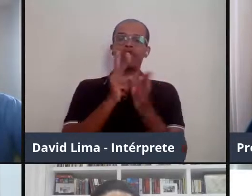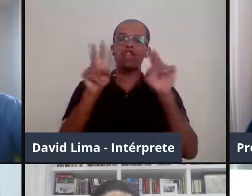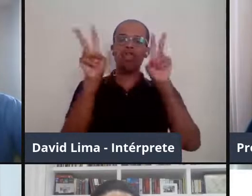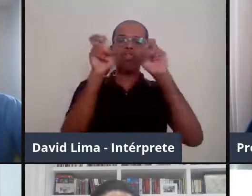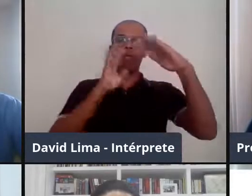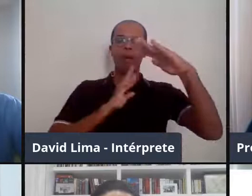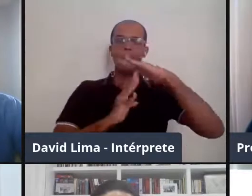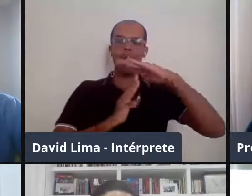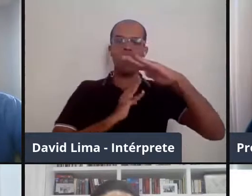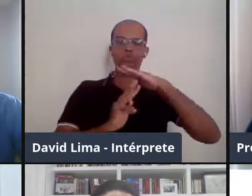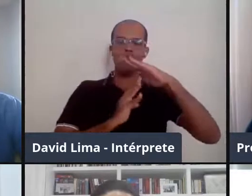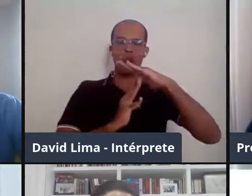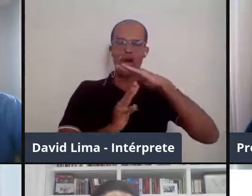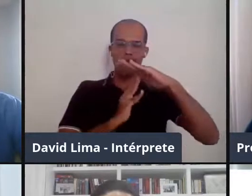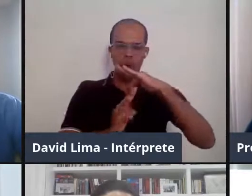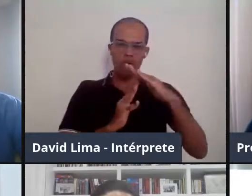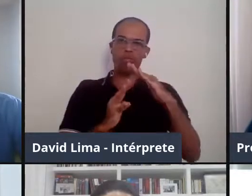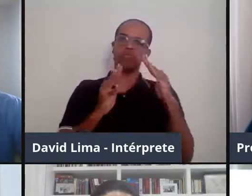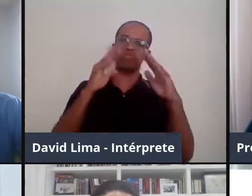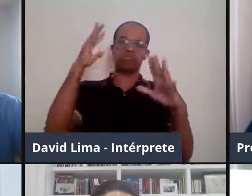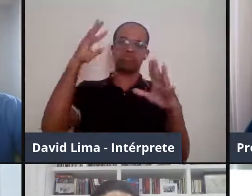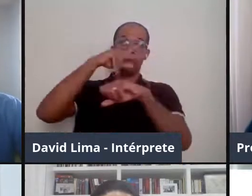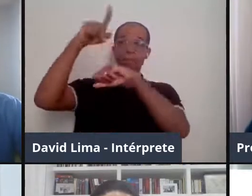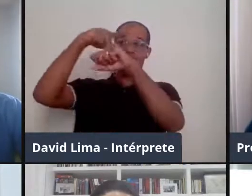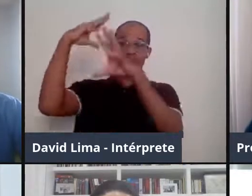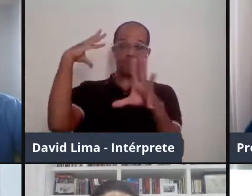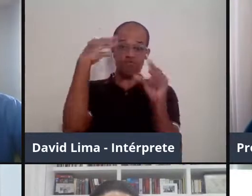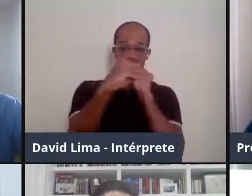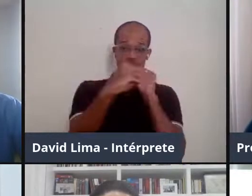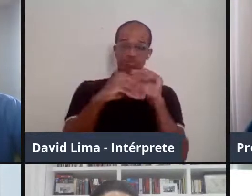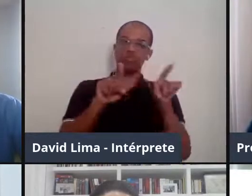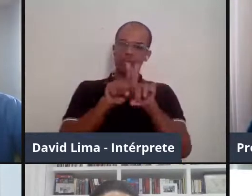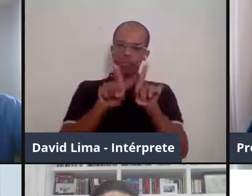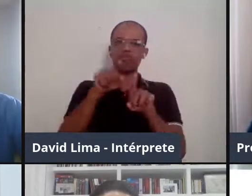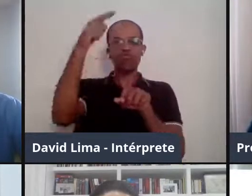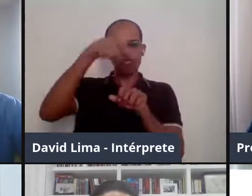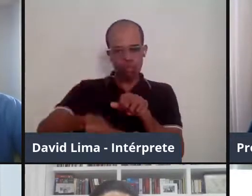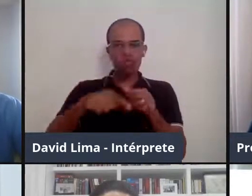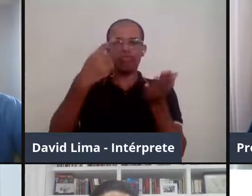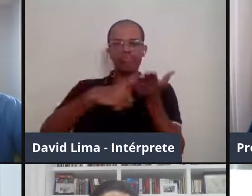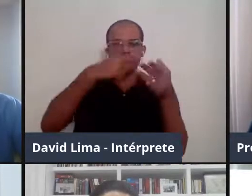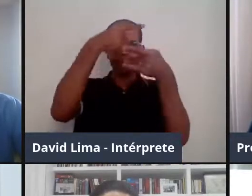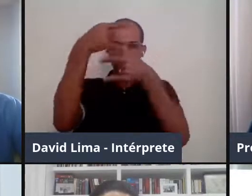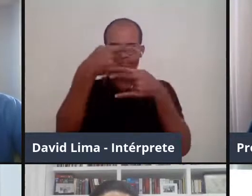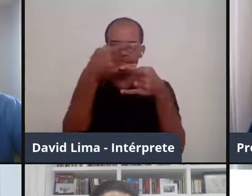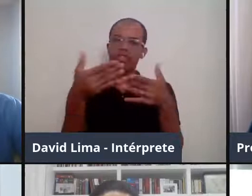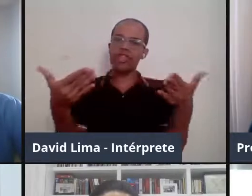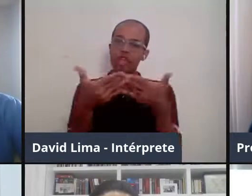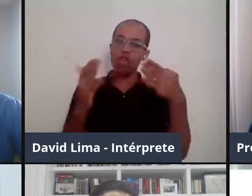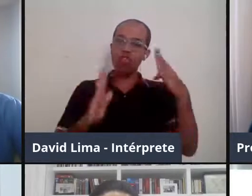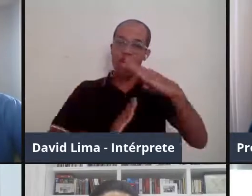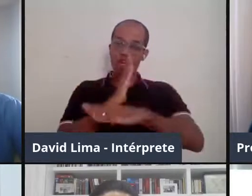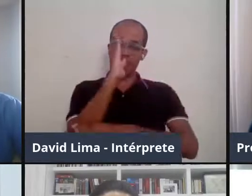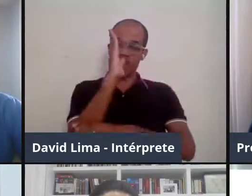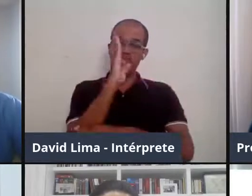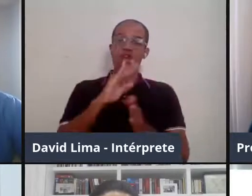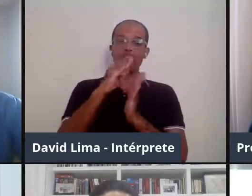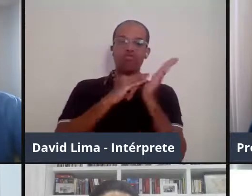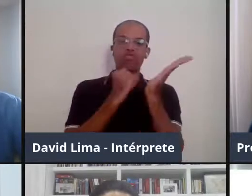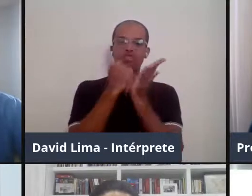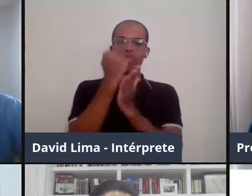e Refugiados, com mais uma live. E o tema de hoje é revalidação de diplomas e refugiados